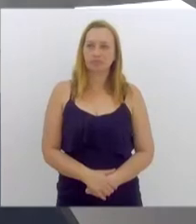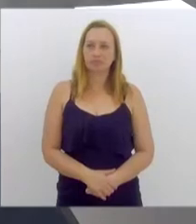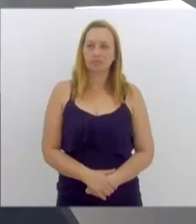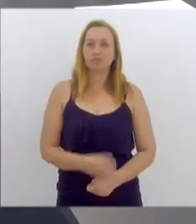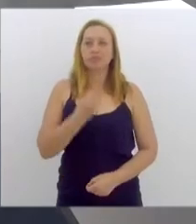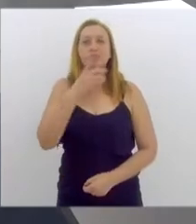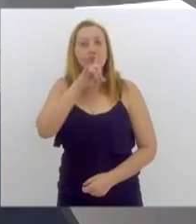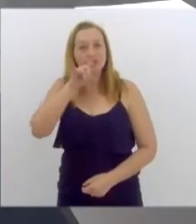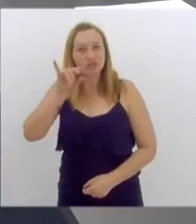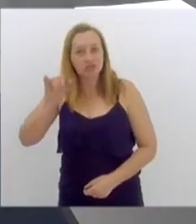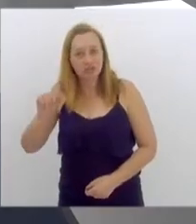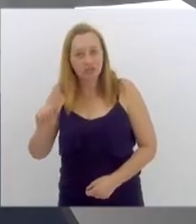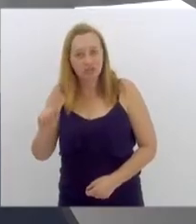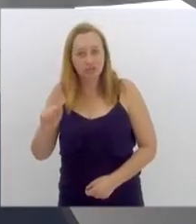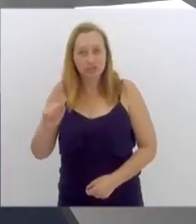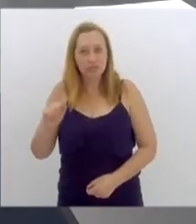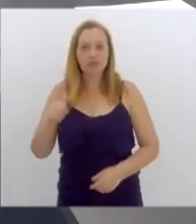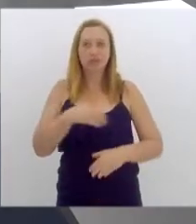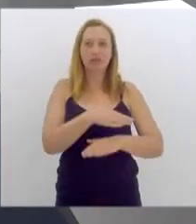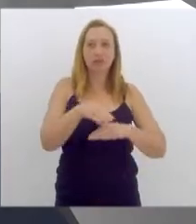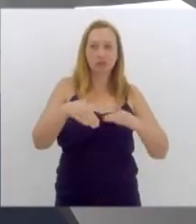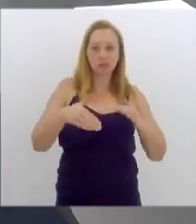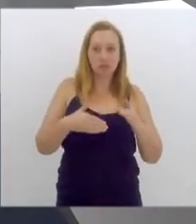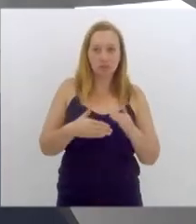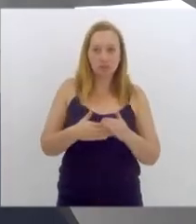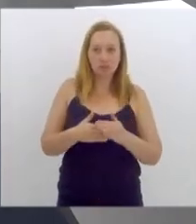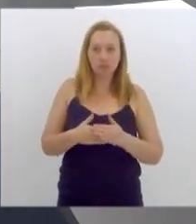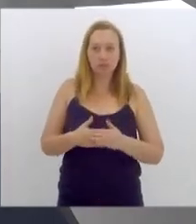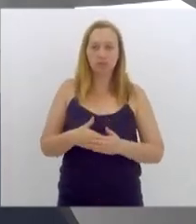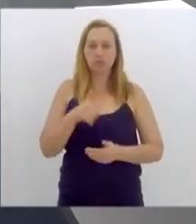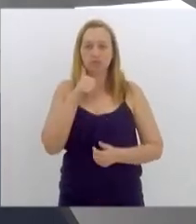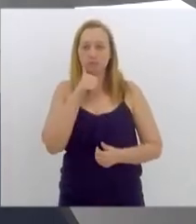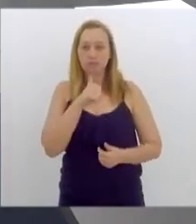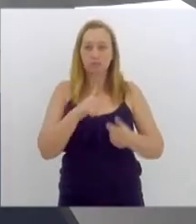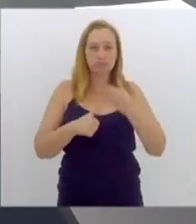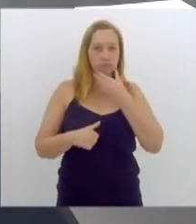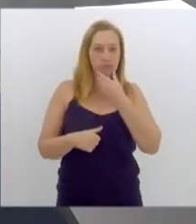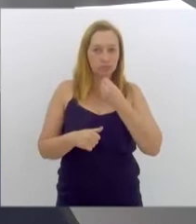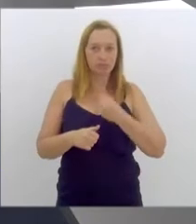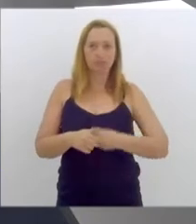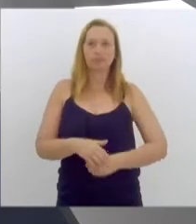Bom dia a todas e a todos